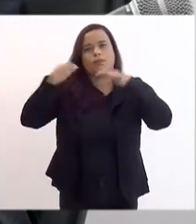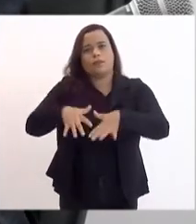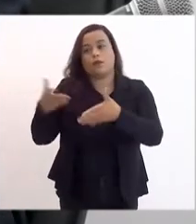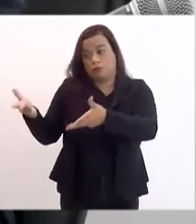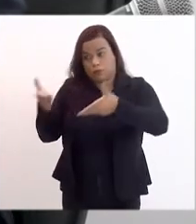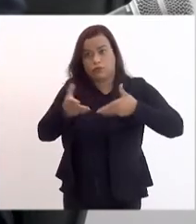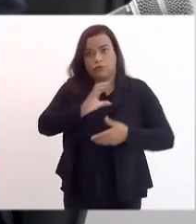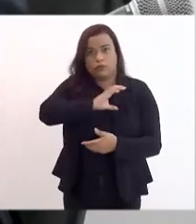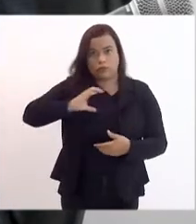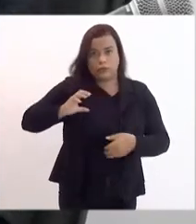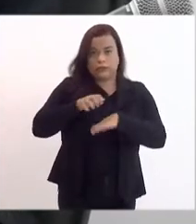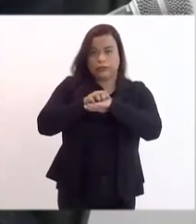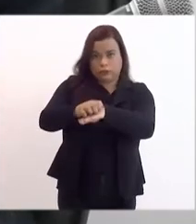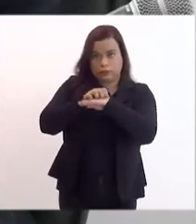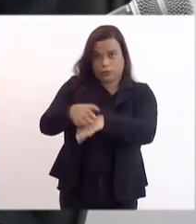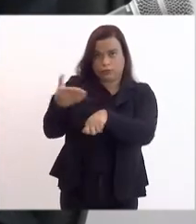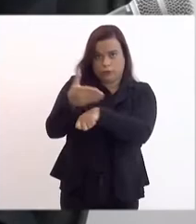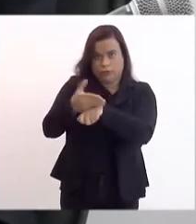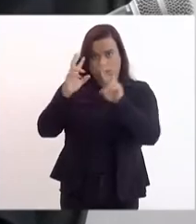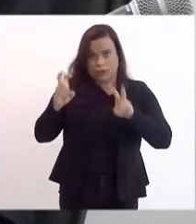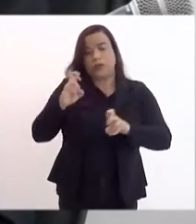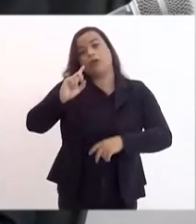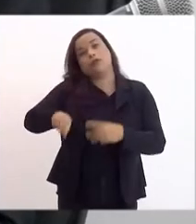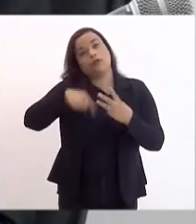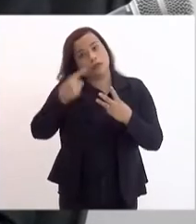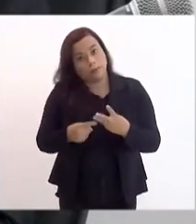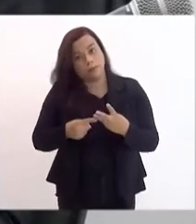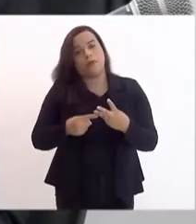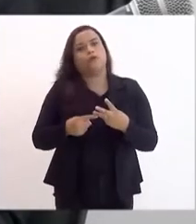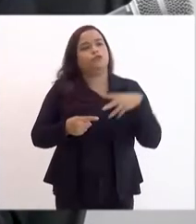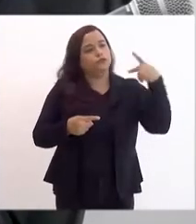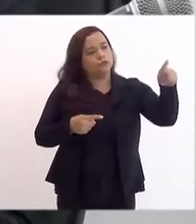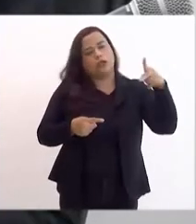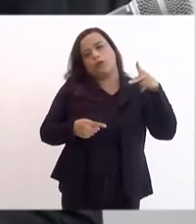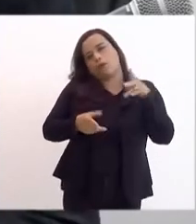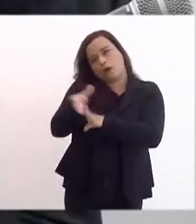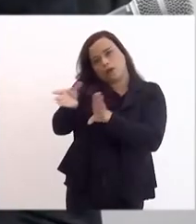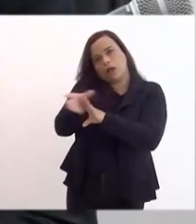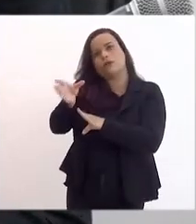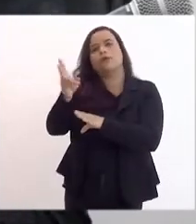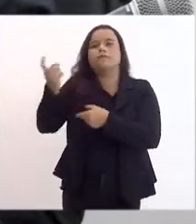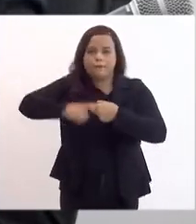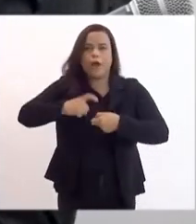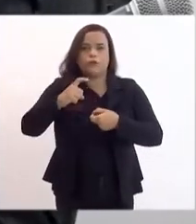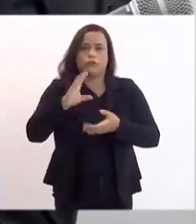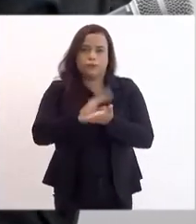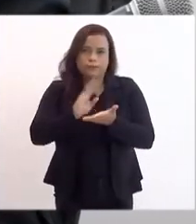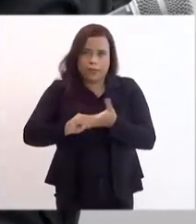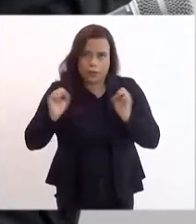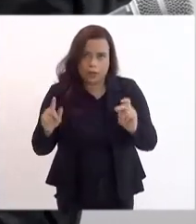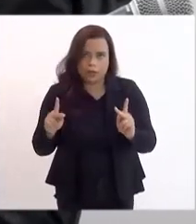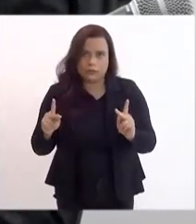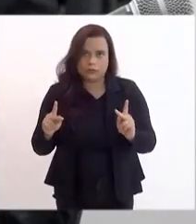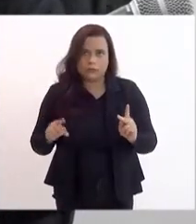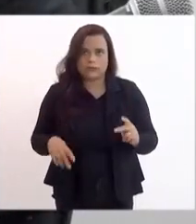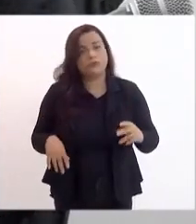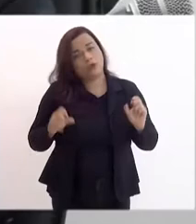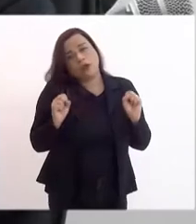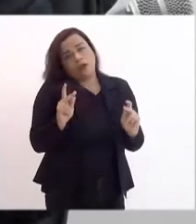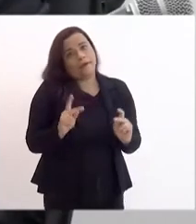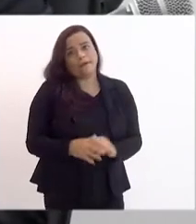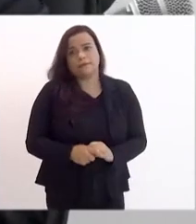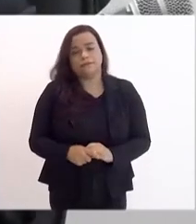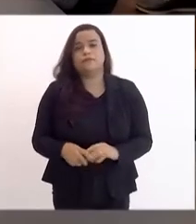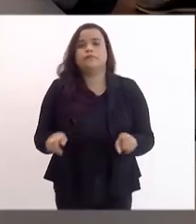Transporte para participar com o tema, e aí sim, depois, sob orientação de Vossa Excelência, aí ela volta à pauta. Esse é meu encaminhamento. Ok. Só queria